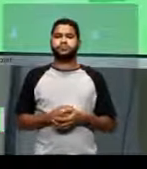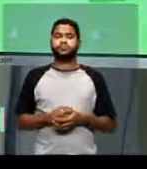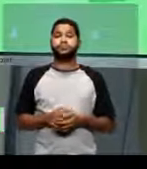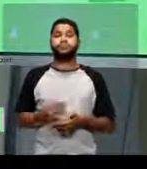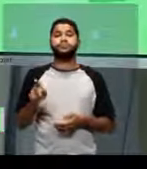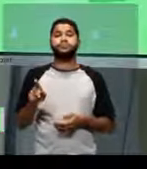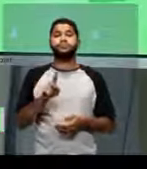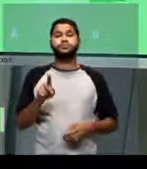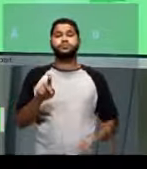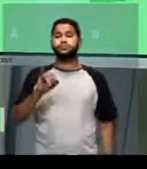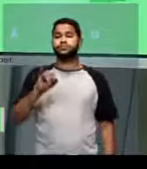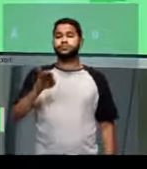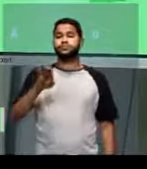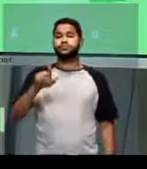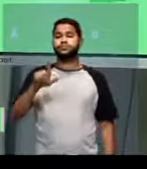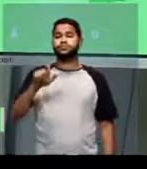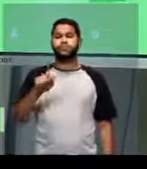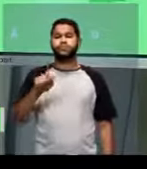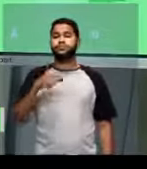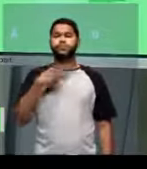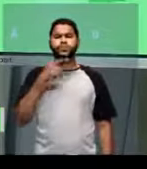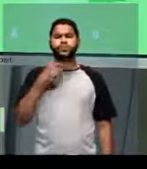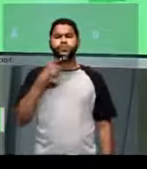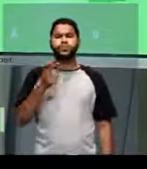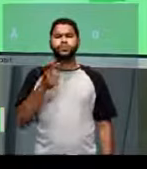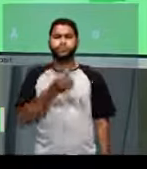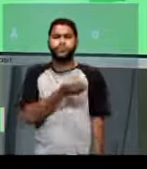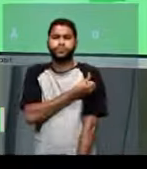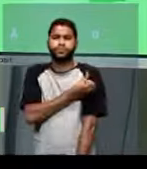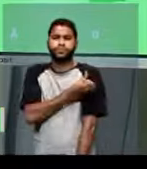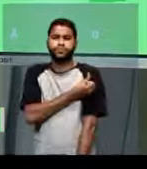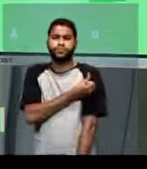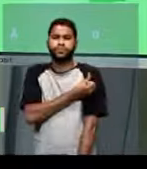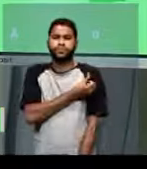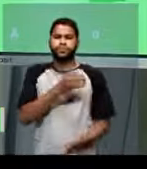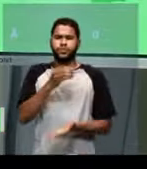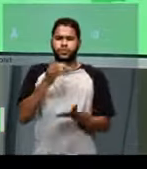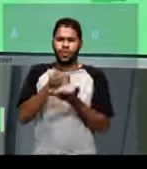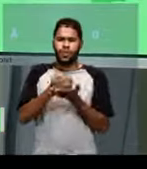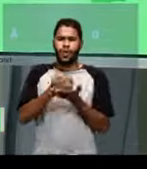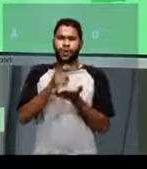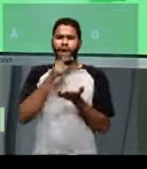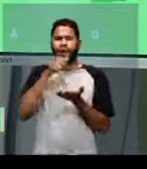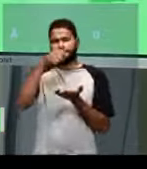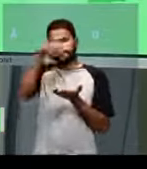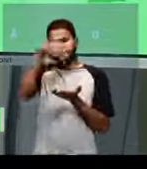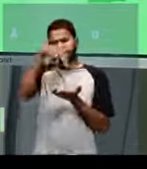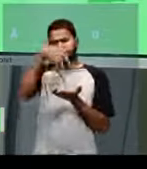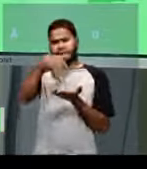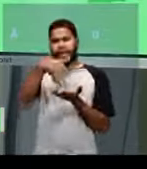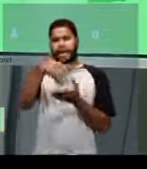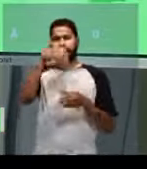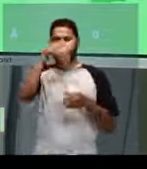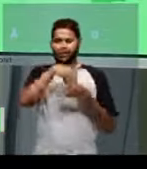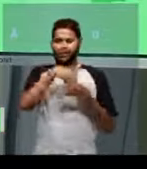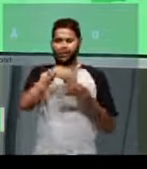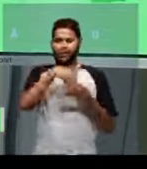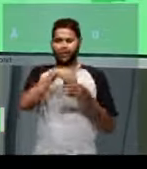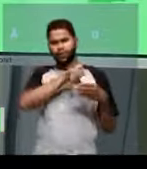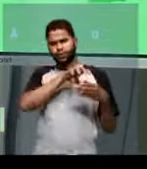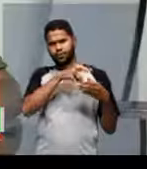Professora Isabela, uma dúvida do 6º ano. Quando um copo fica suado, a água que está dentro dele passou